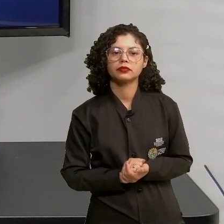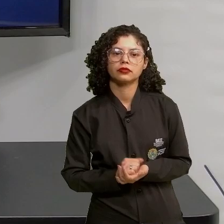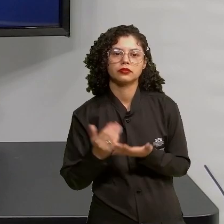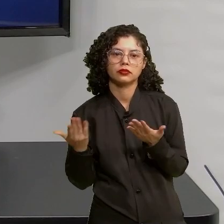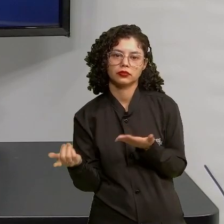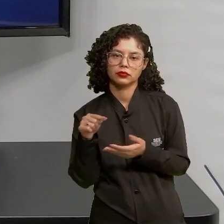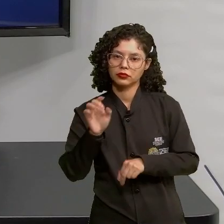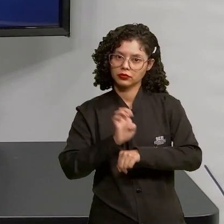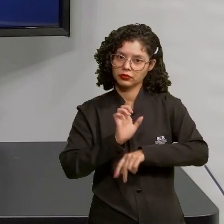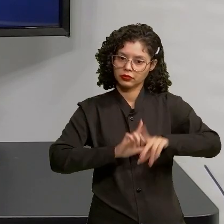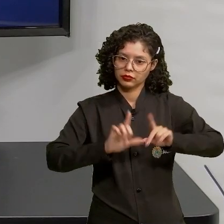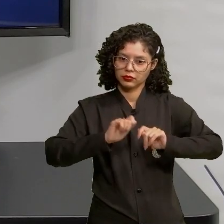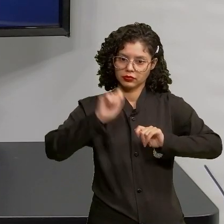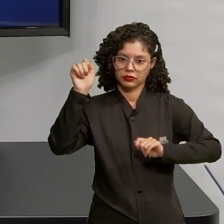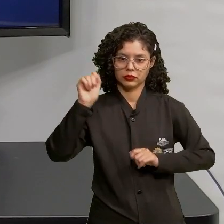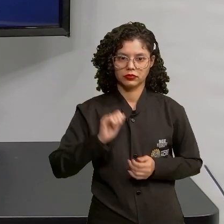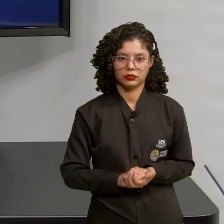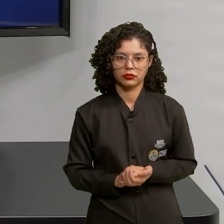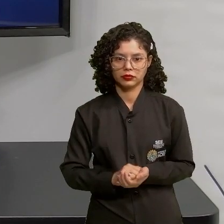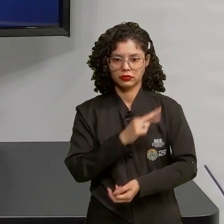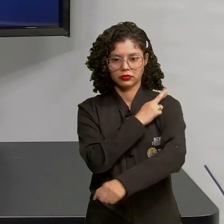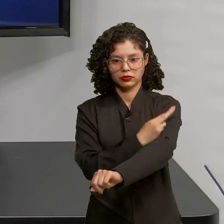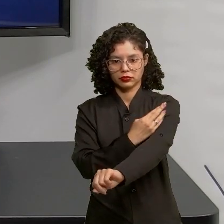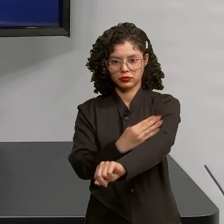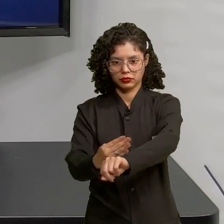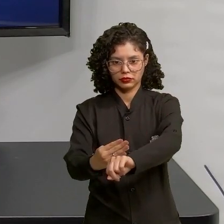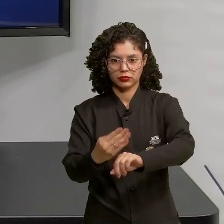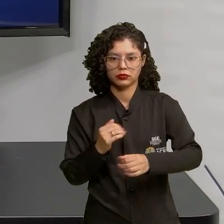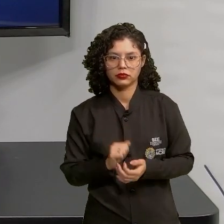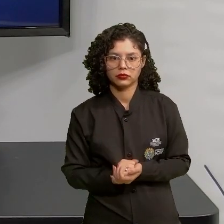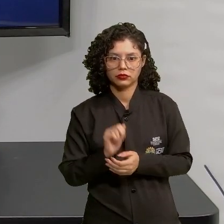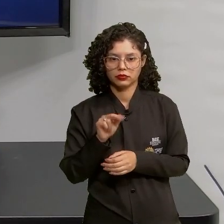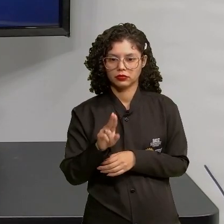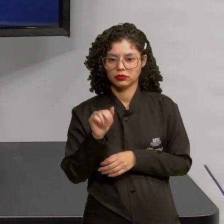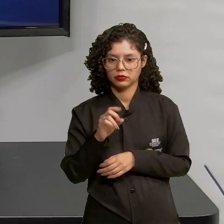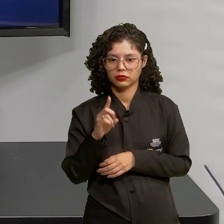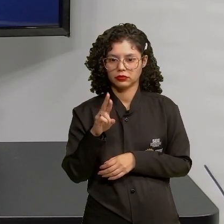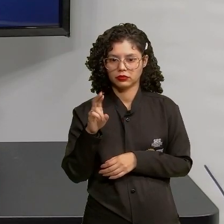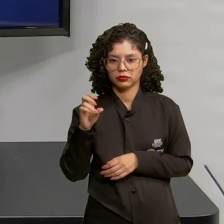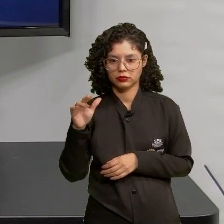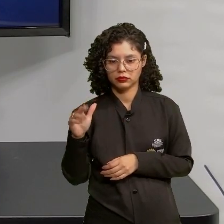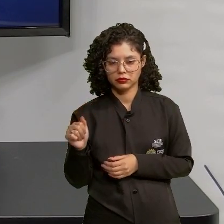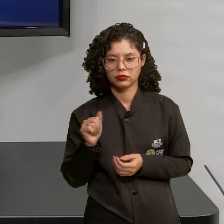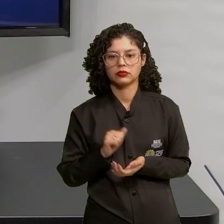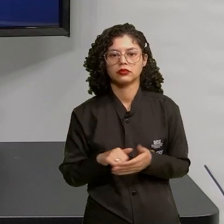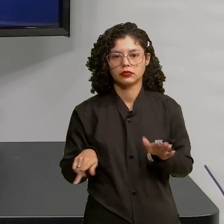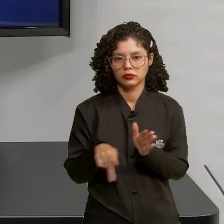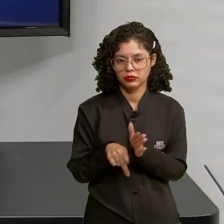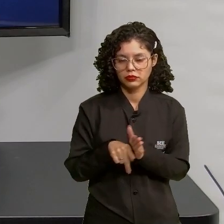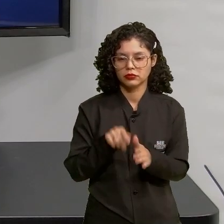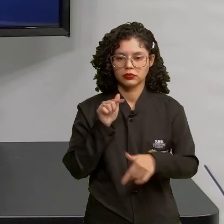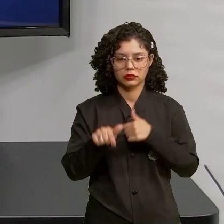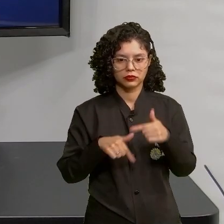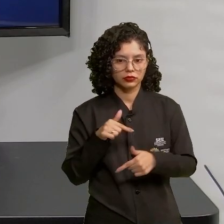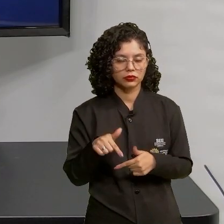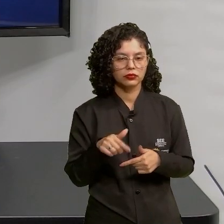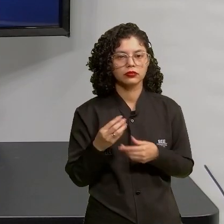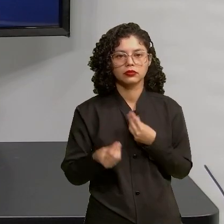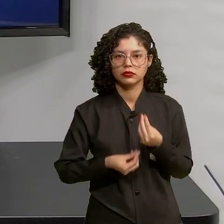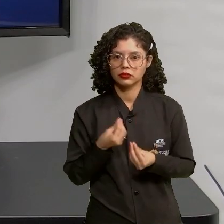no estado do Acre, especificamente em Rio Branco, existe a usina de arte João Donato, que trabalha muito